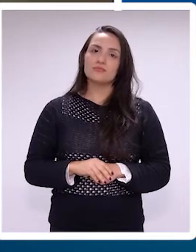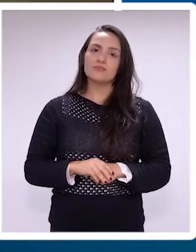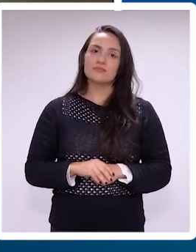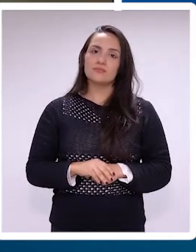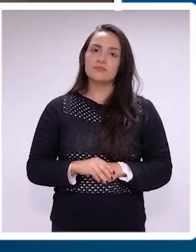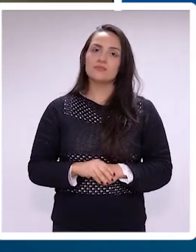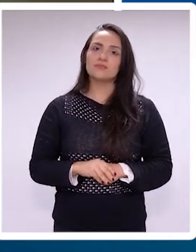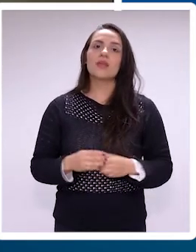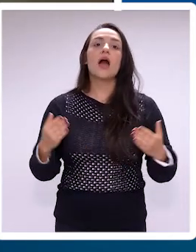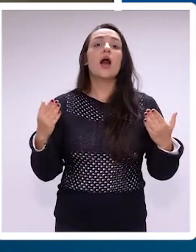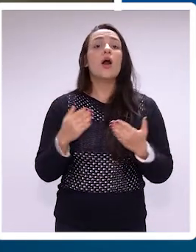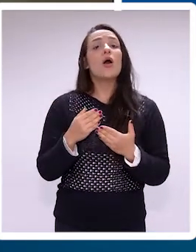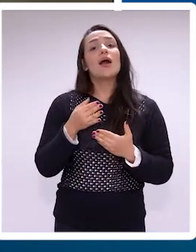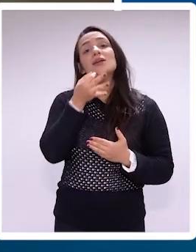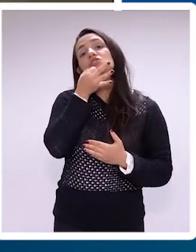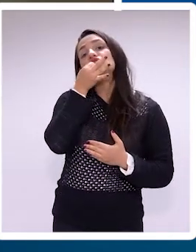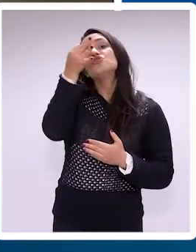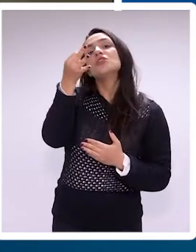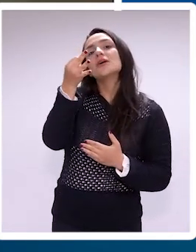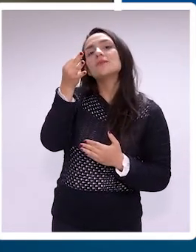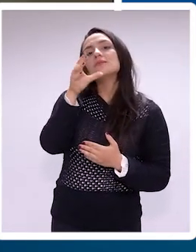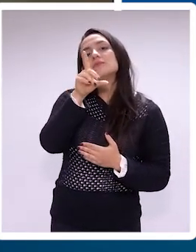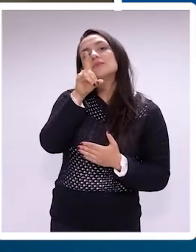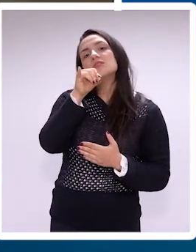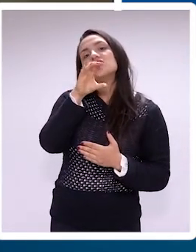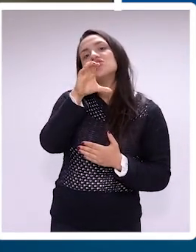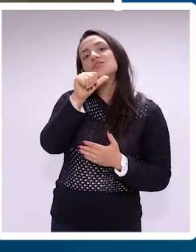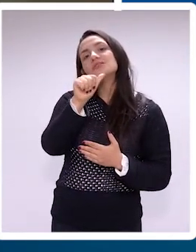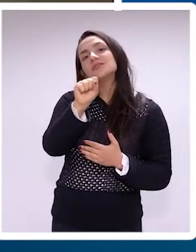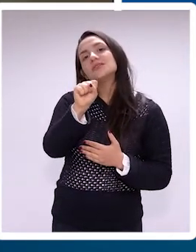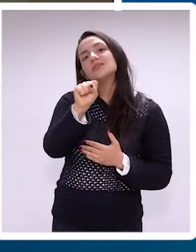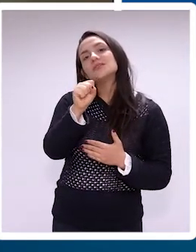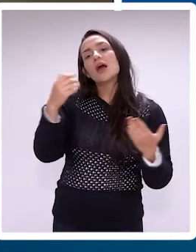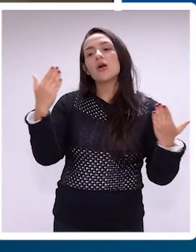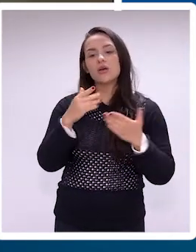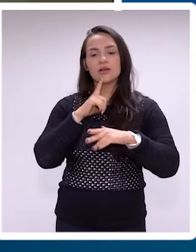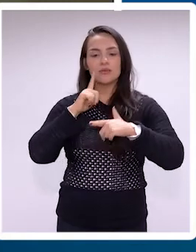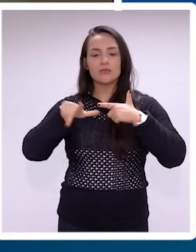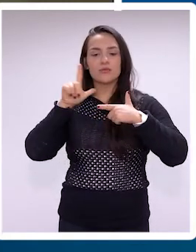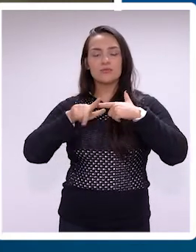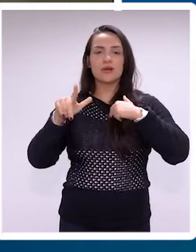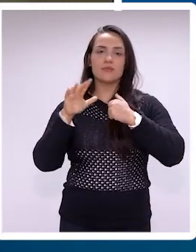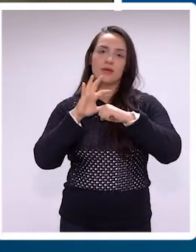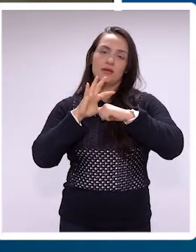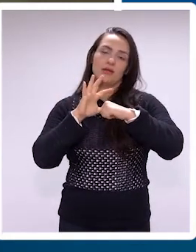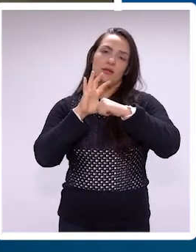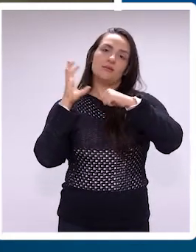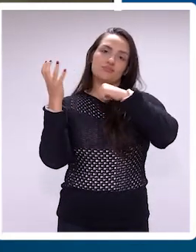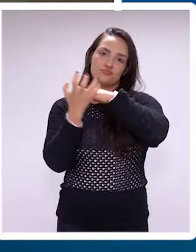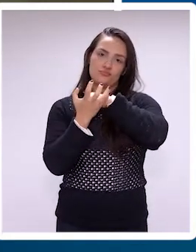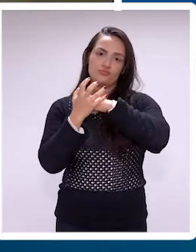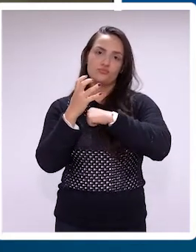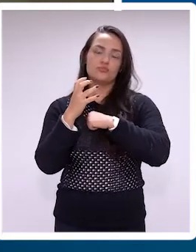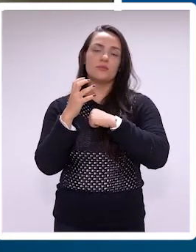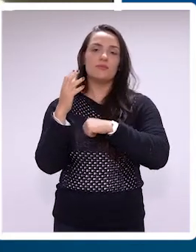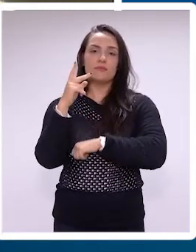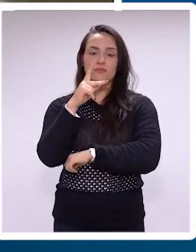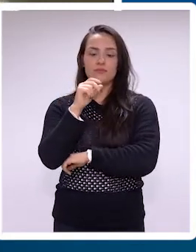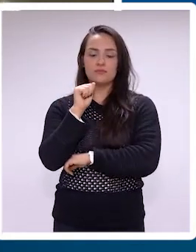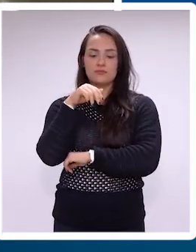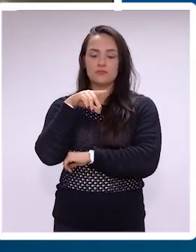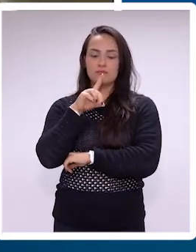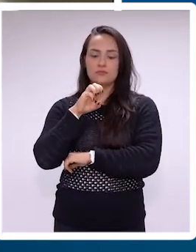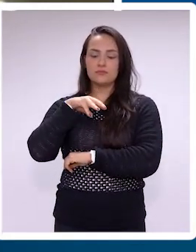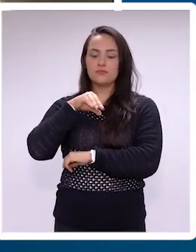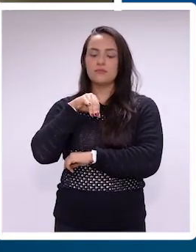passando nessa pandemia, que estão se sentindo mais ansiosas. O que elas devem fazer, então, para não chegar a